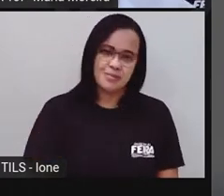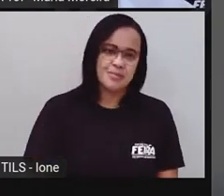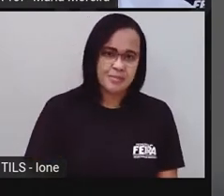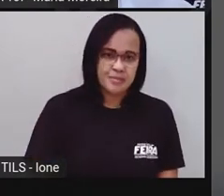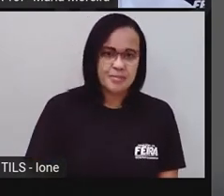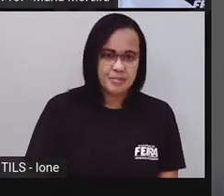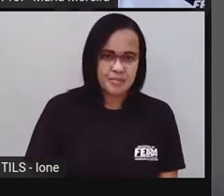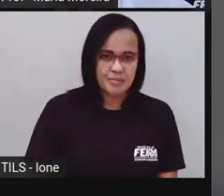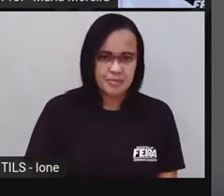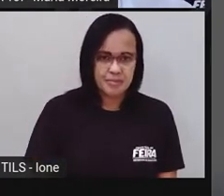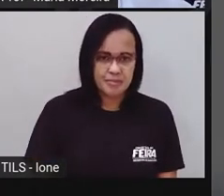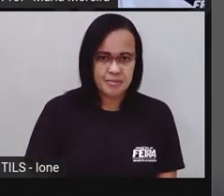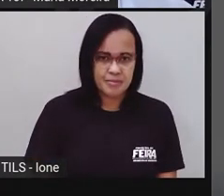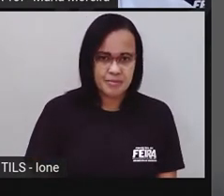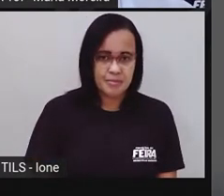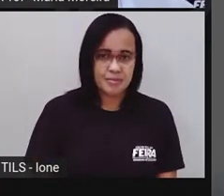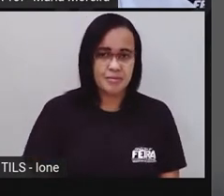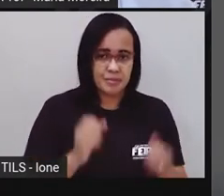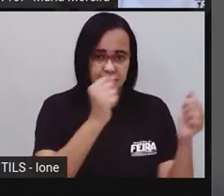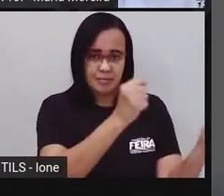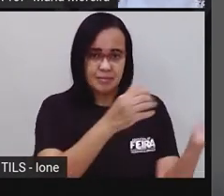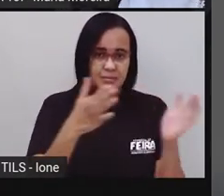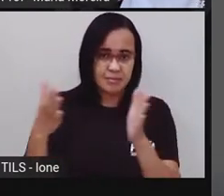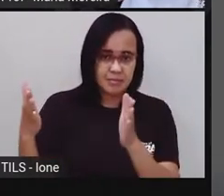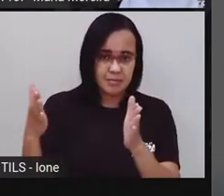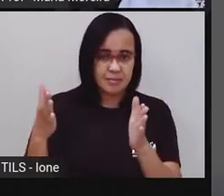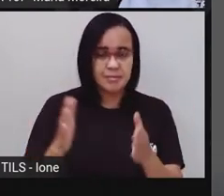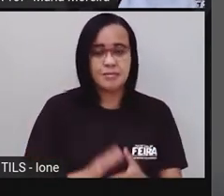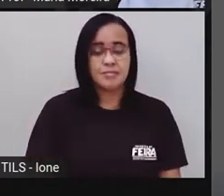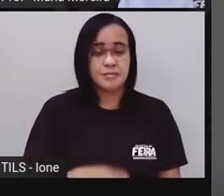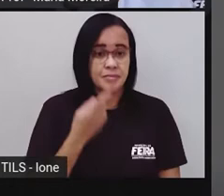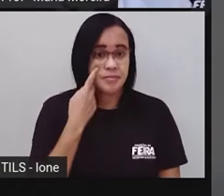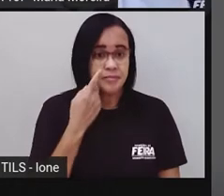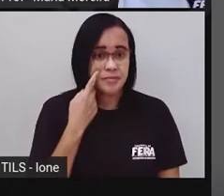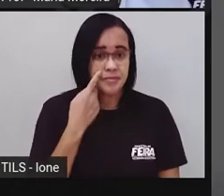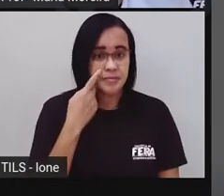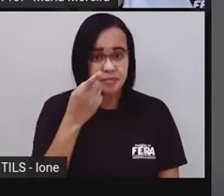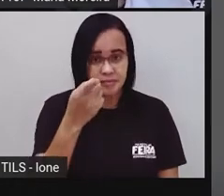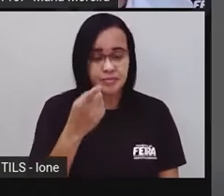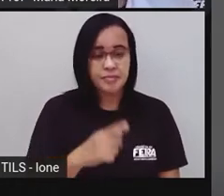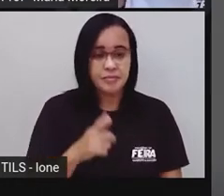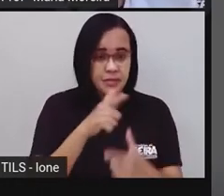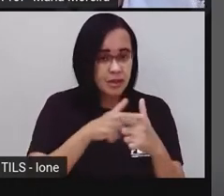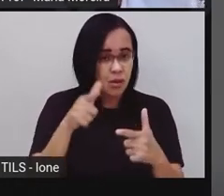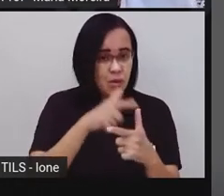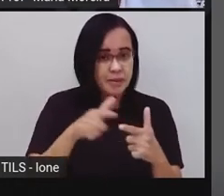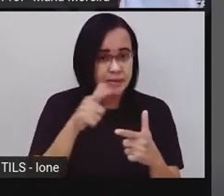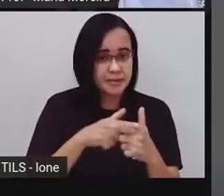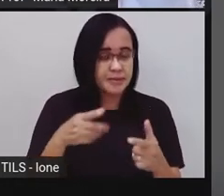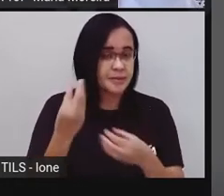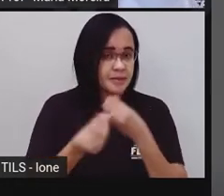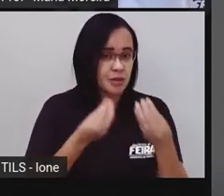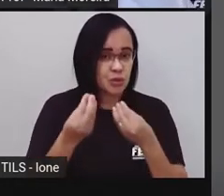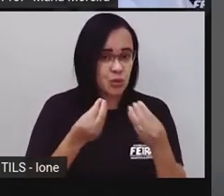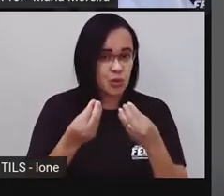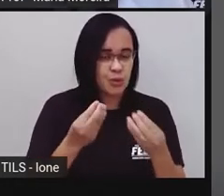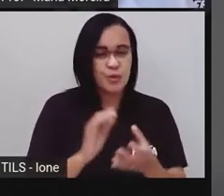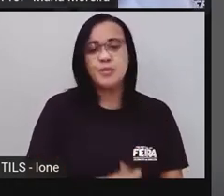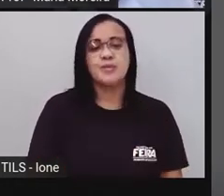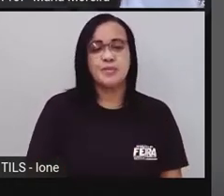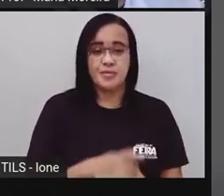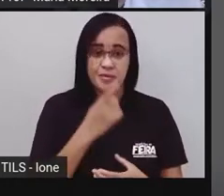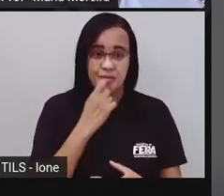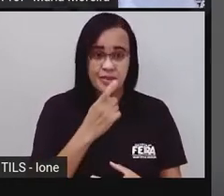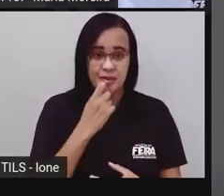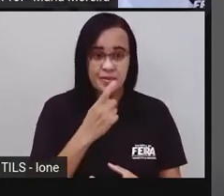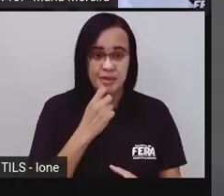e é vamos passar no próximo a roxinha olha o que a própria você fica situação-problema para vocês vou deixar em vermelho né porque